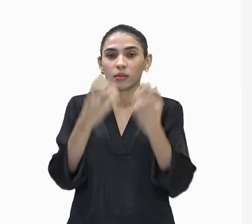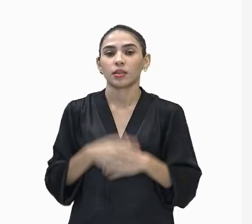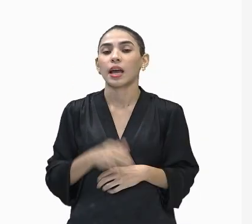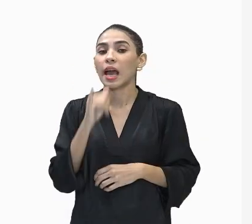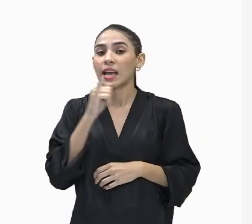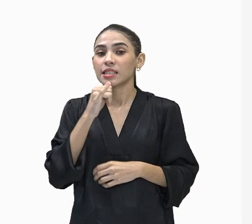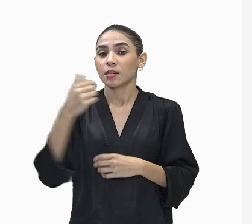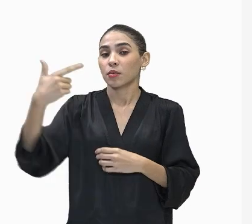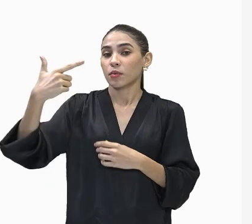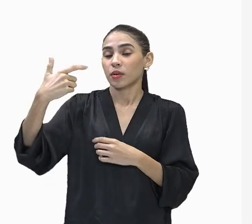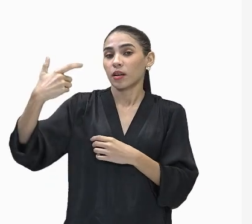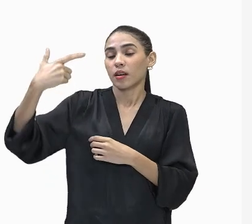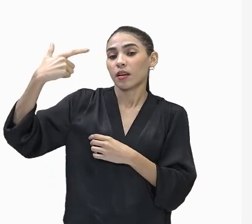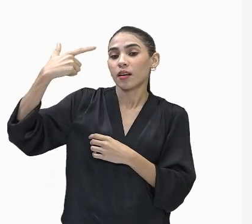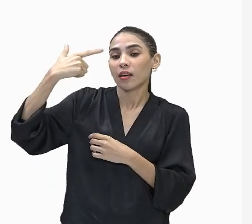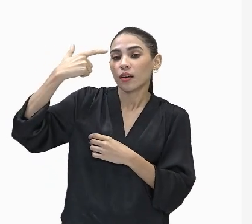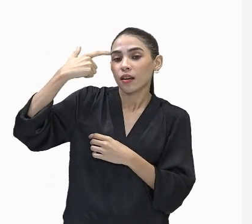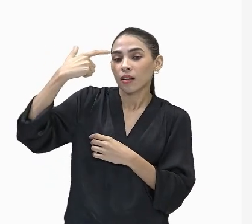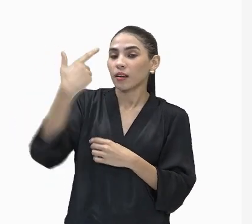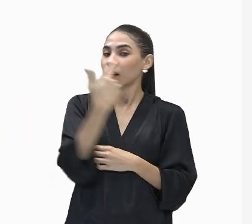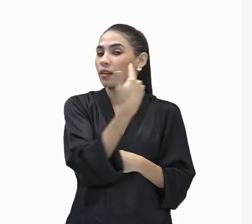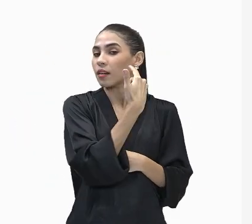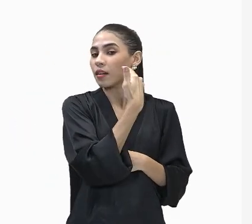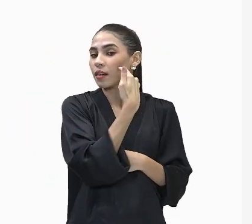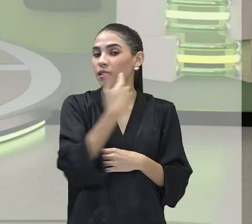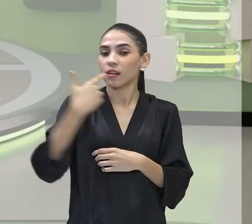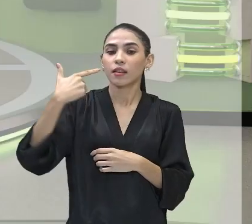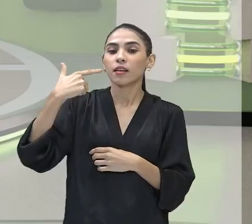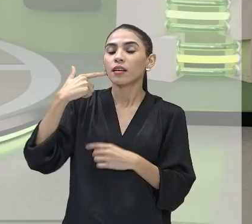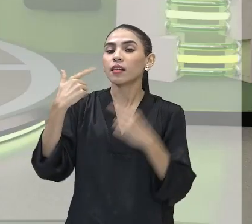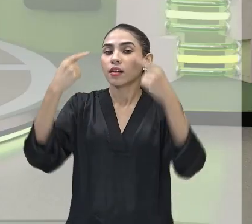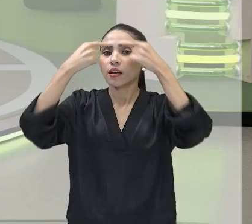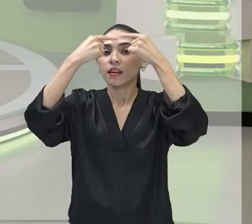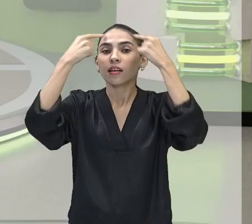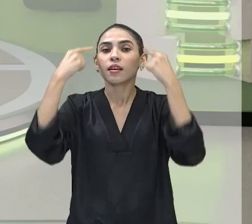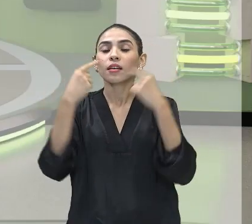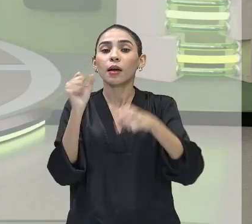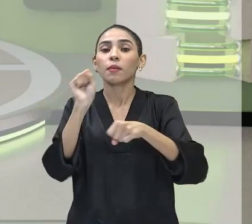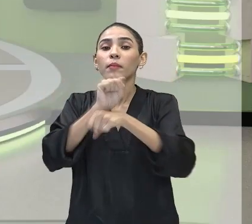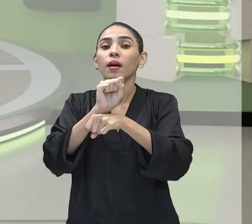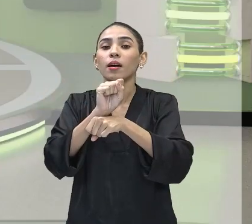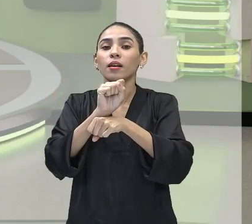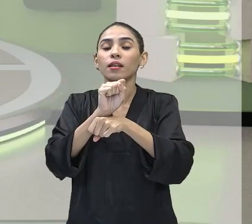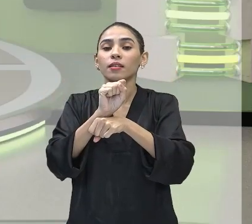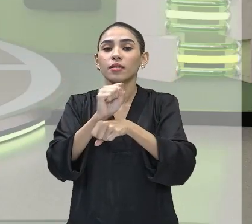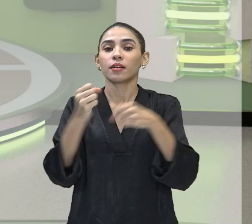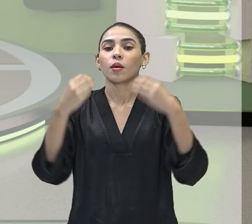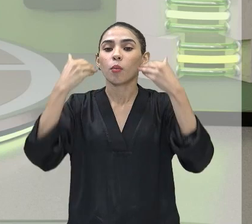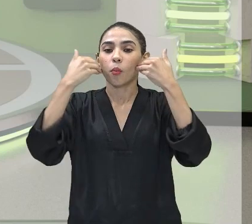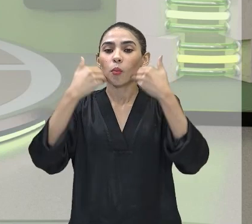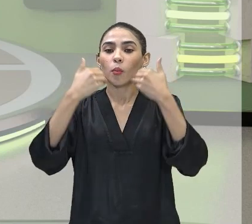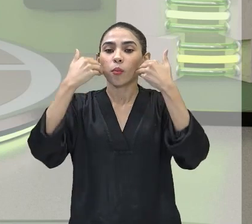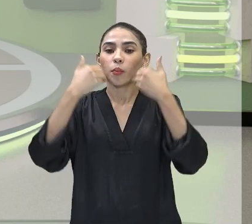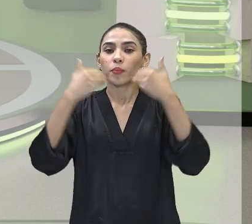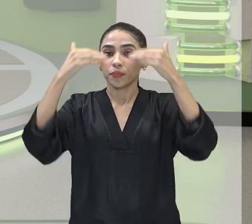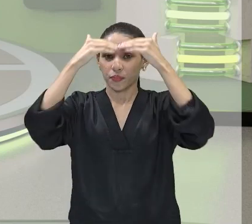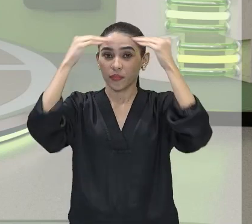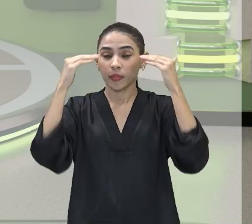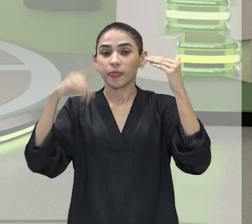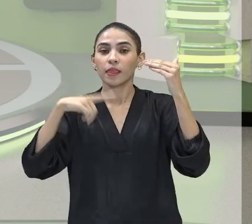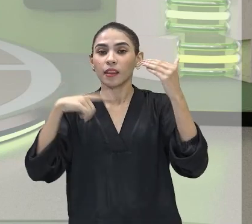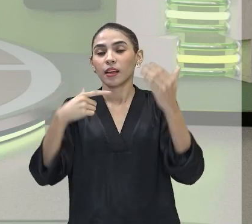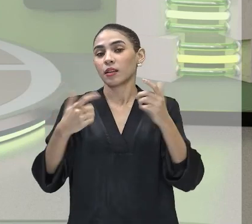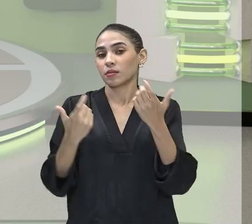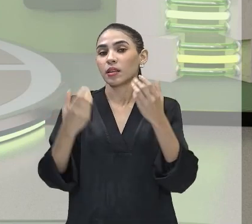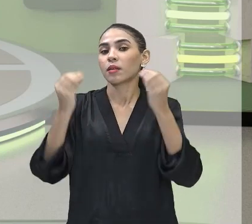é aplicada ali em determinadas áreas do rosto ela vai paralisar aquele músculo né então existem áreas específicas